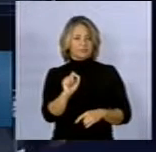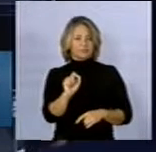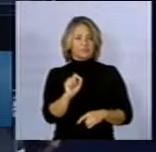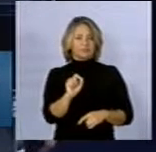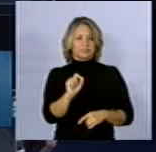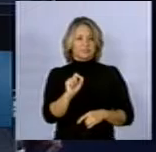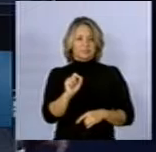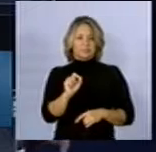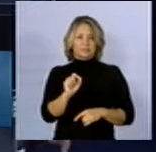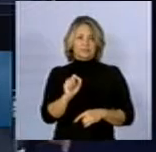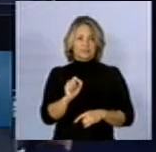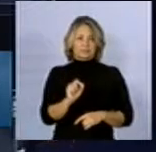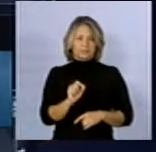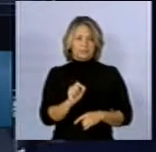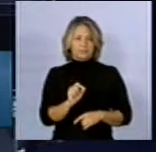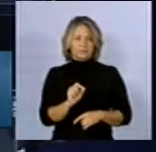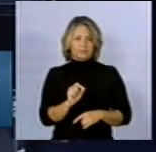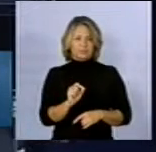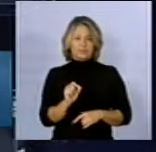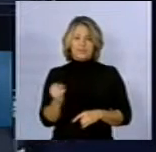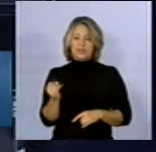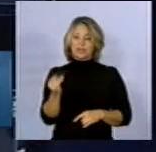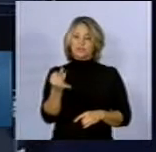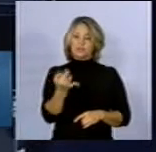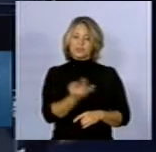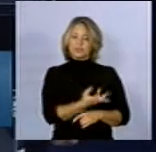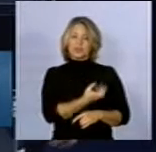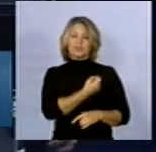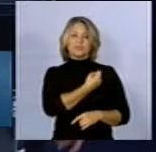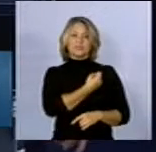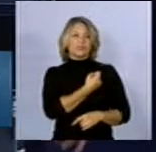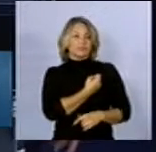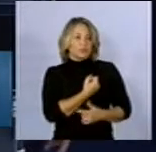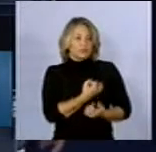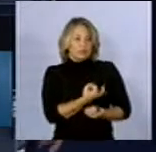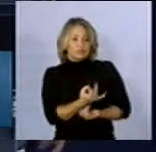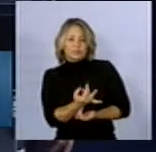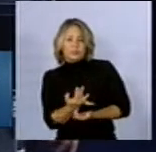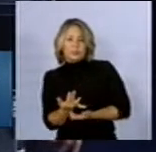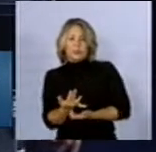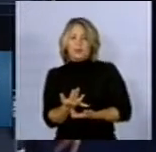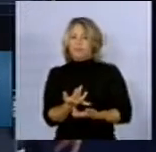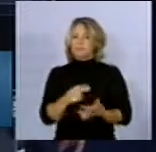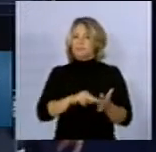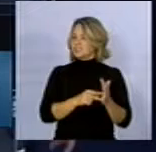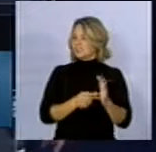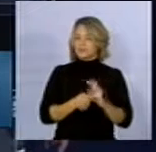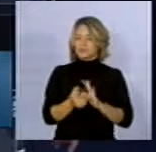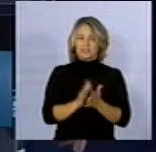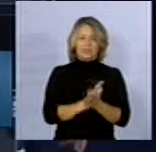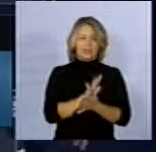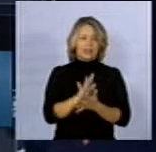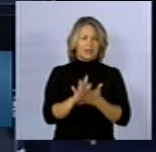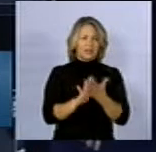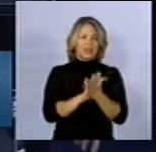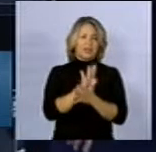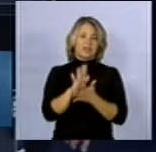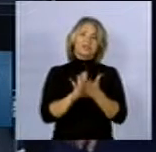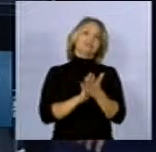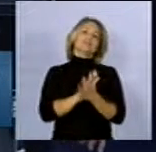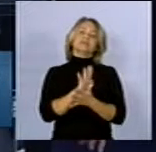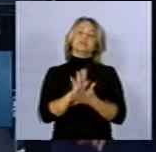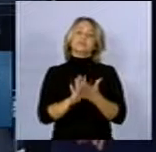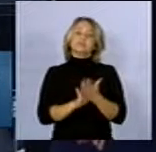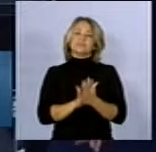que os números que eu apresentei não significam de nenhuma forma